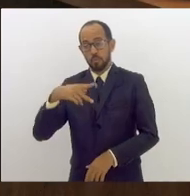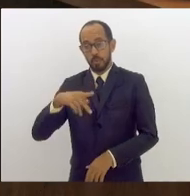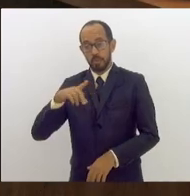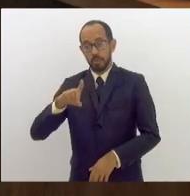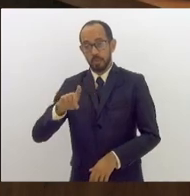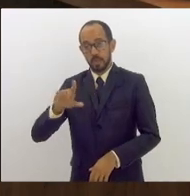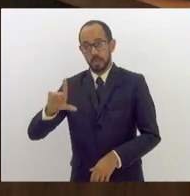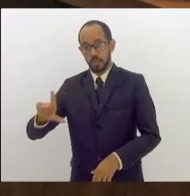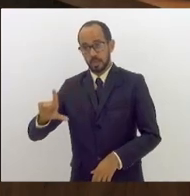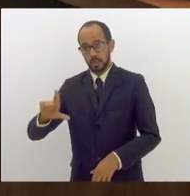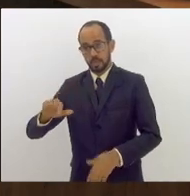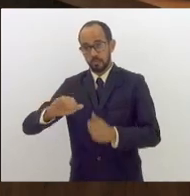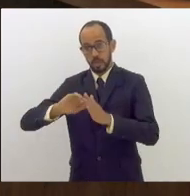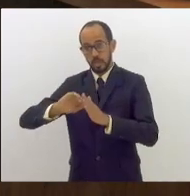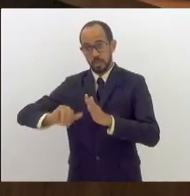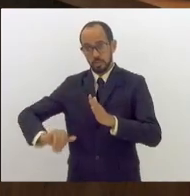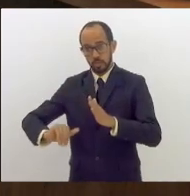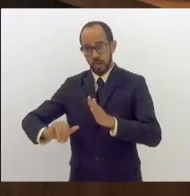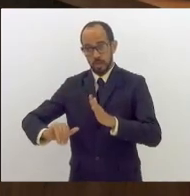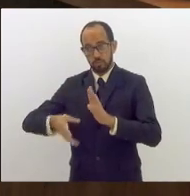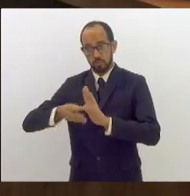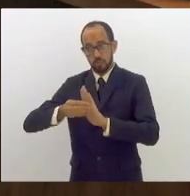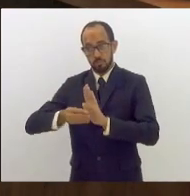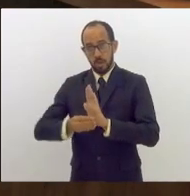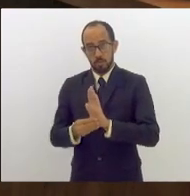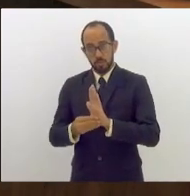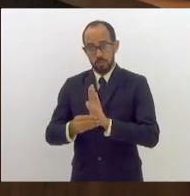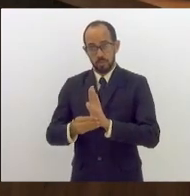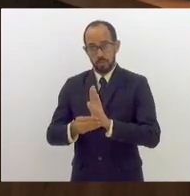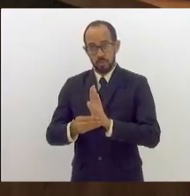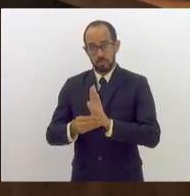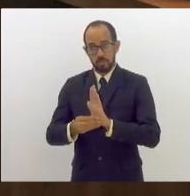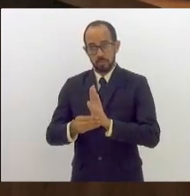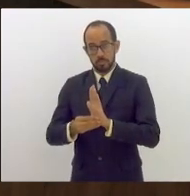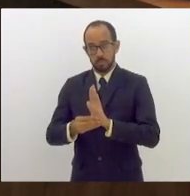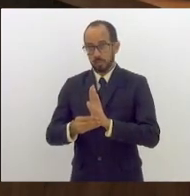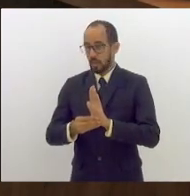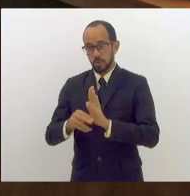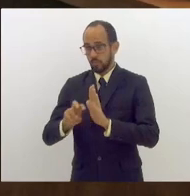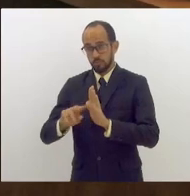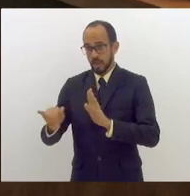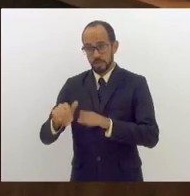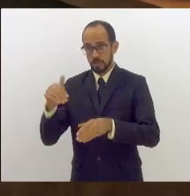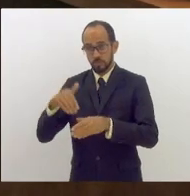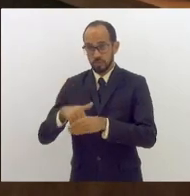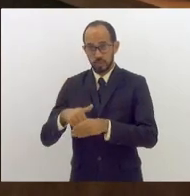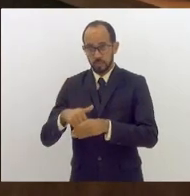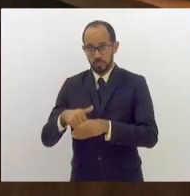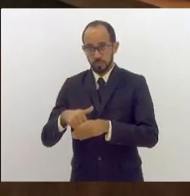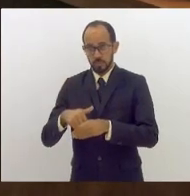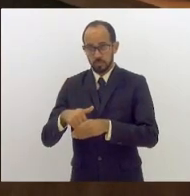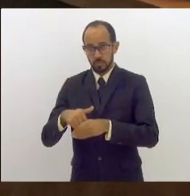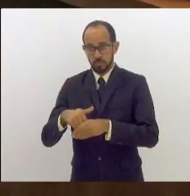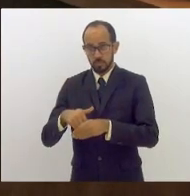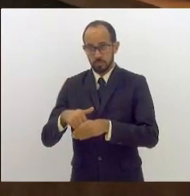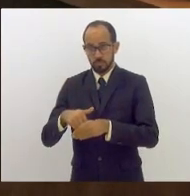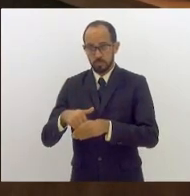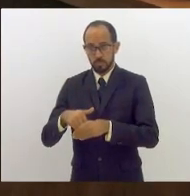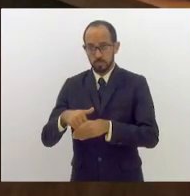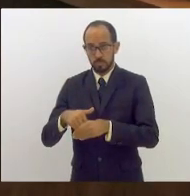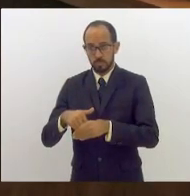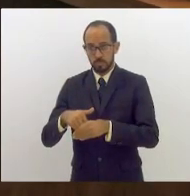saiu da pauta Vá ser votada ou não Ela saiu da falta isto foi ela está na pauta Deputado